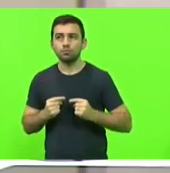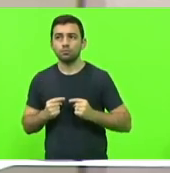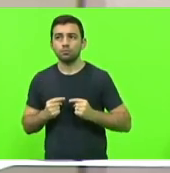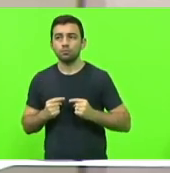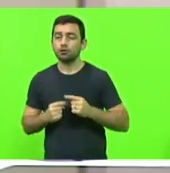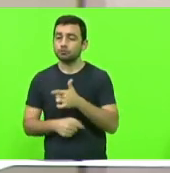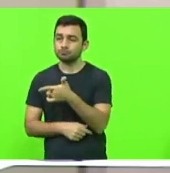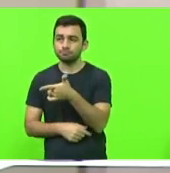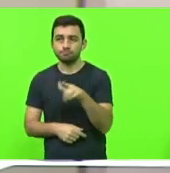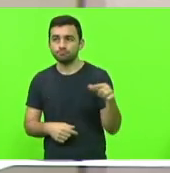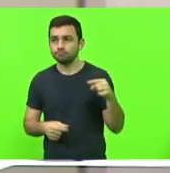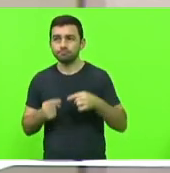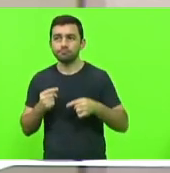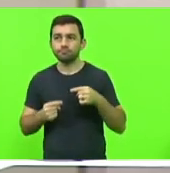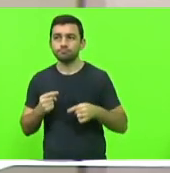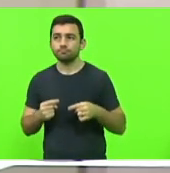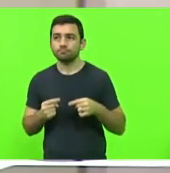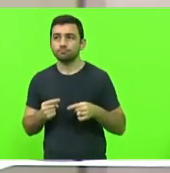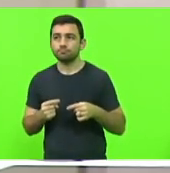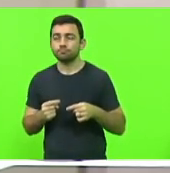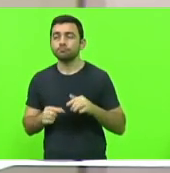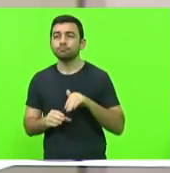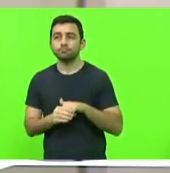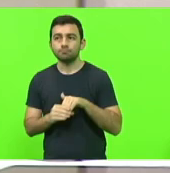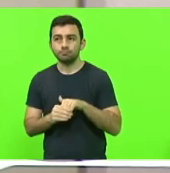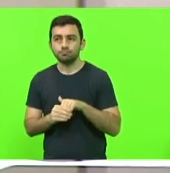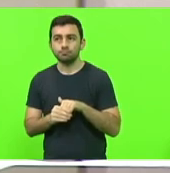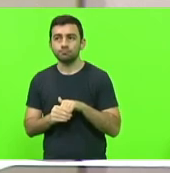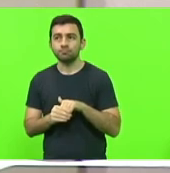Não havendo quem queira discutir, em votação.